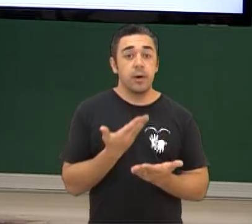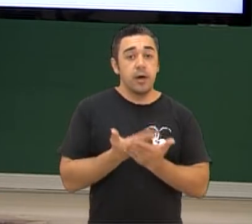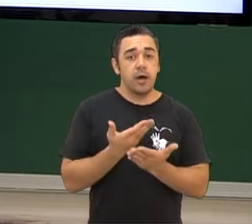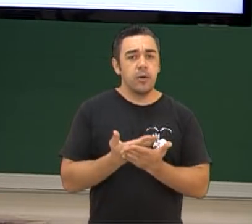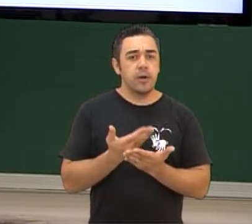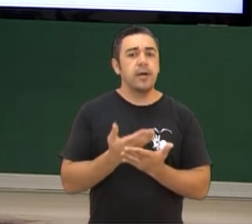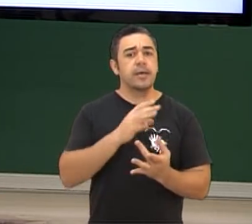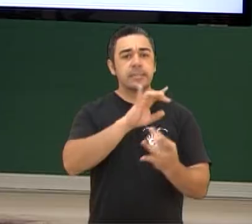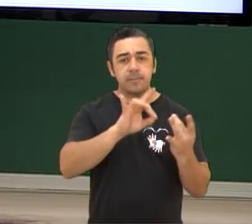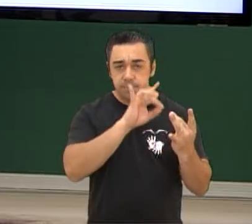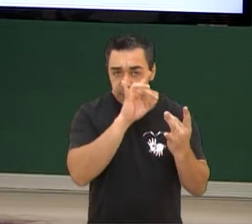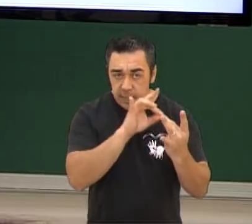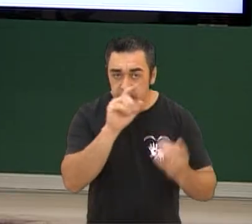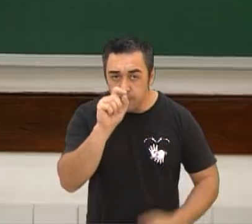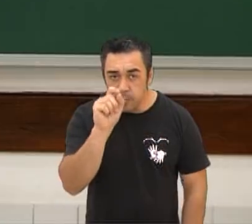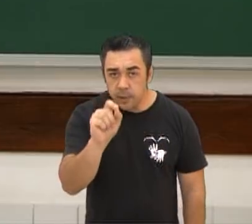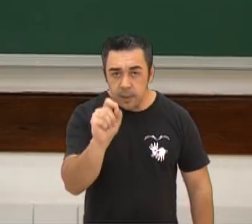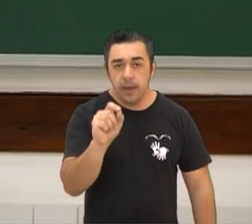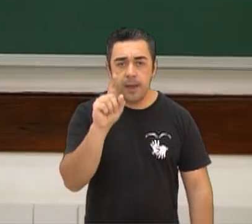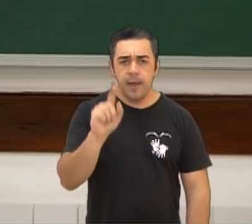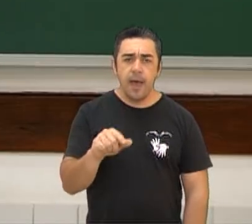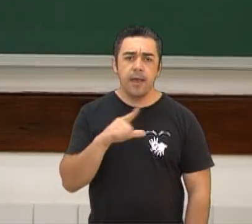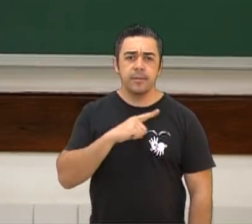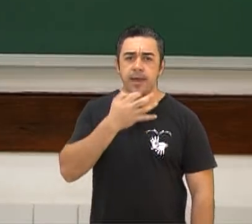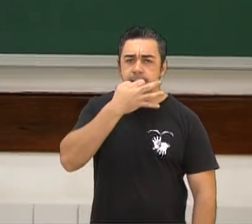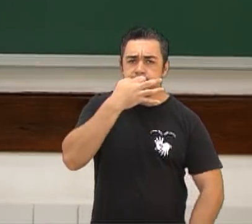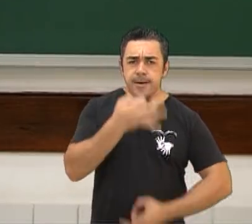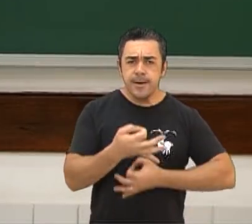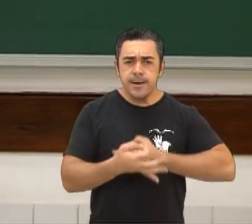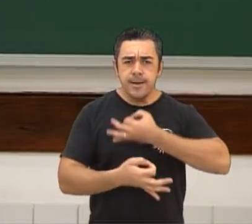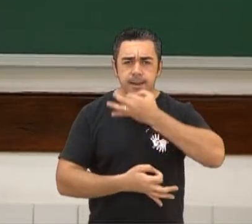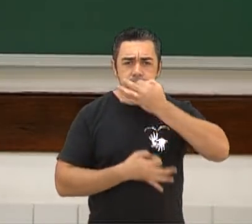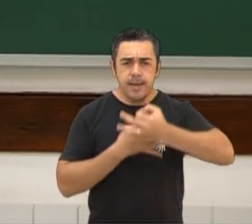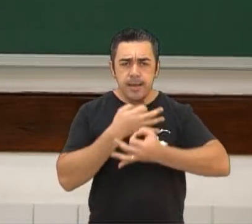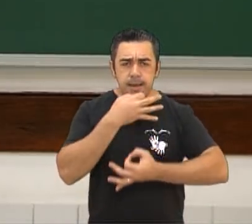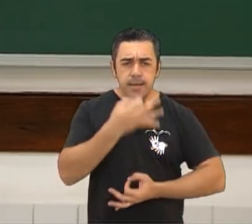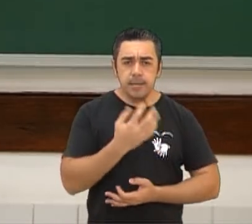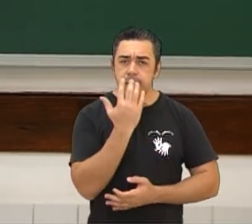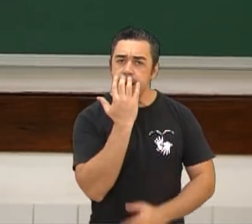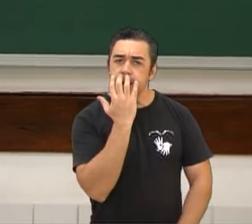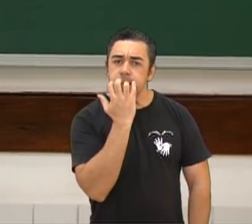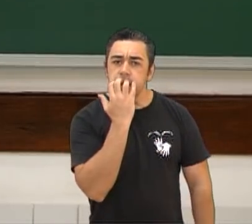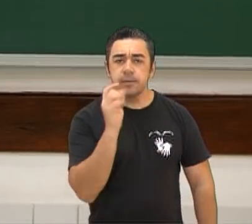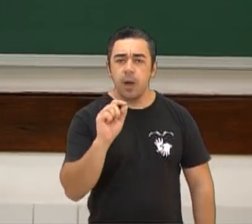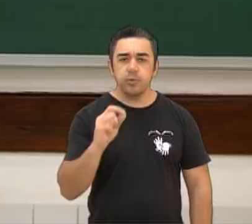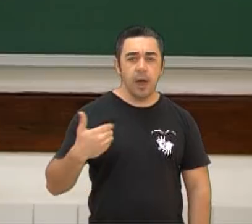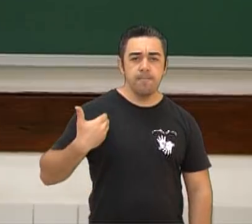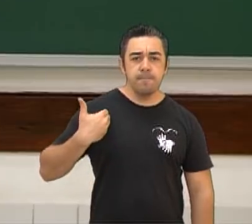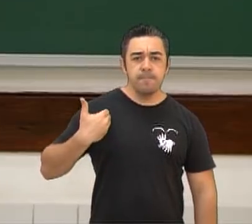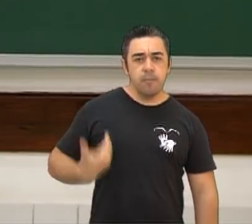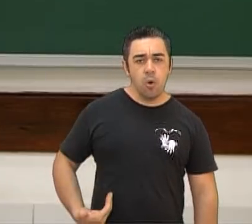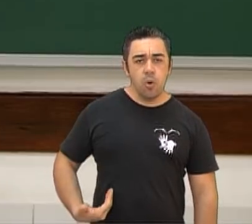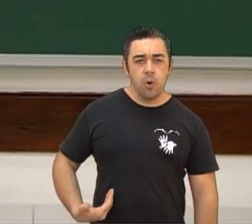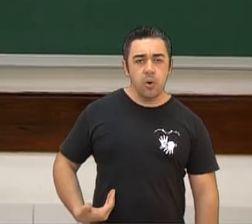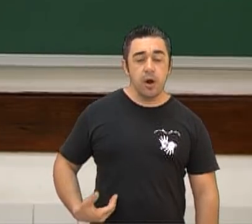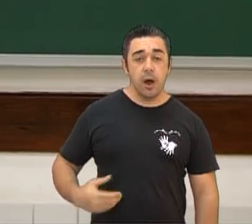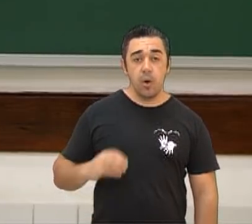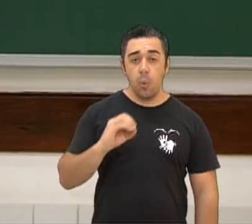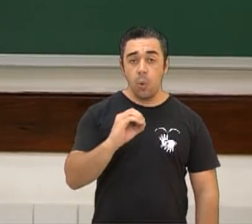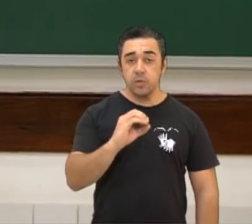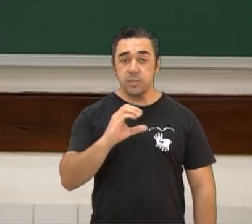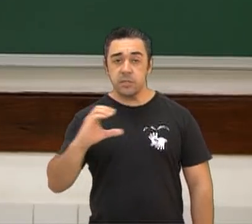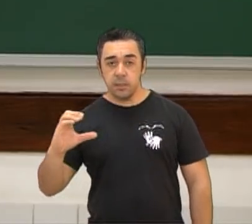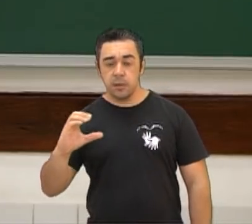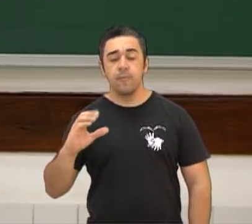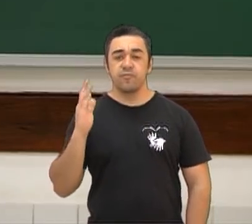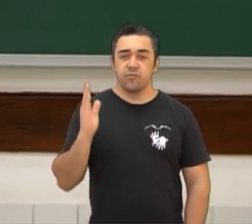falaremos especificamente da crítica de Nietzsche à moral ocidental. Né? Nós estudamos desde aulas